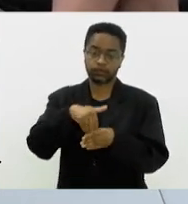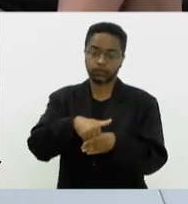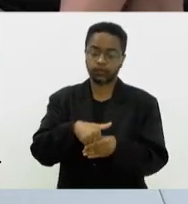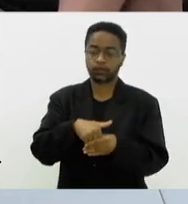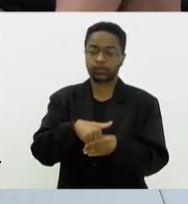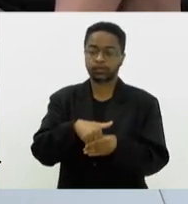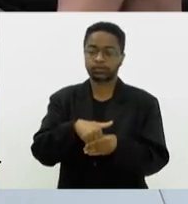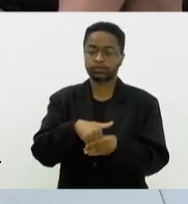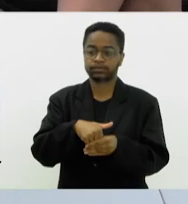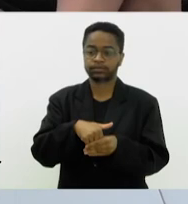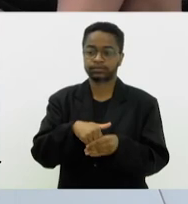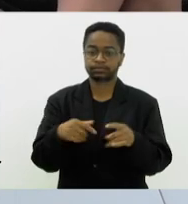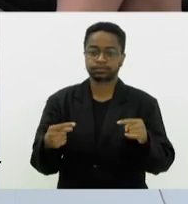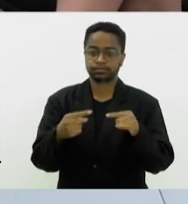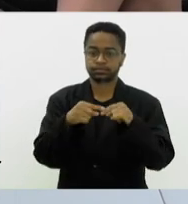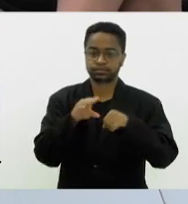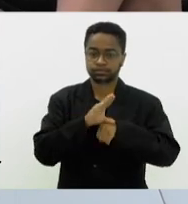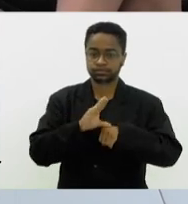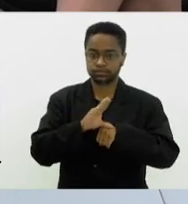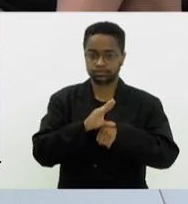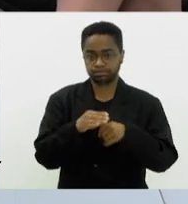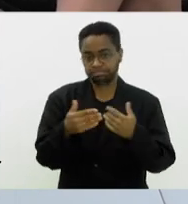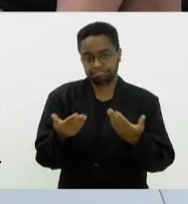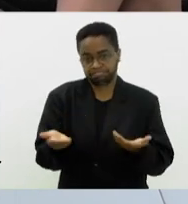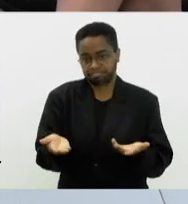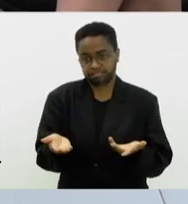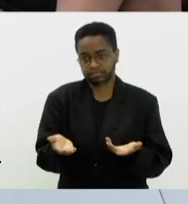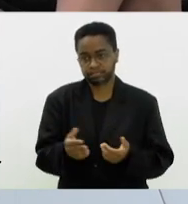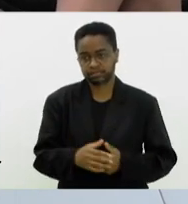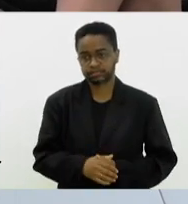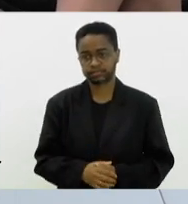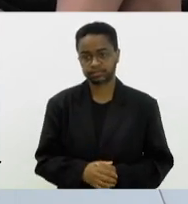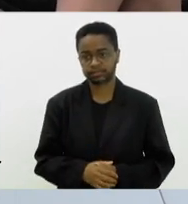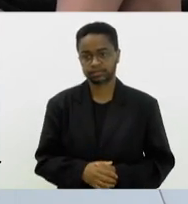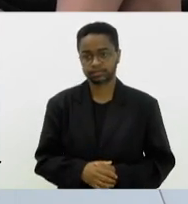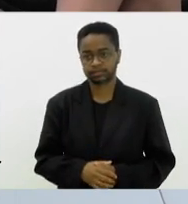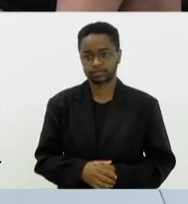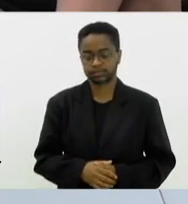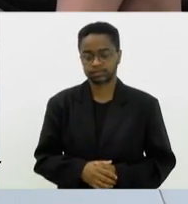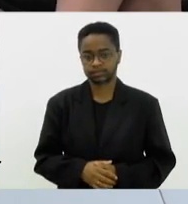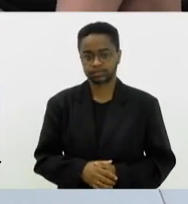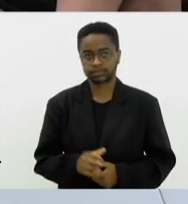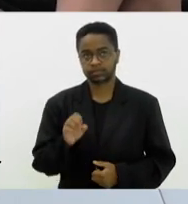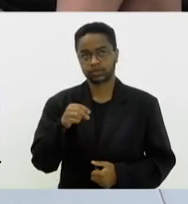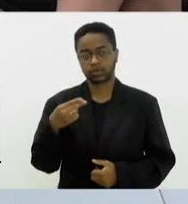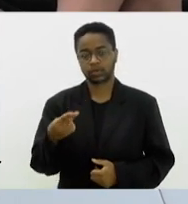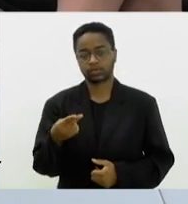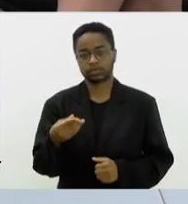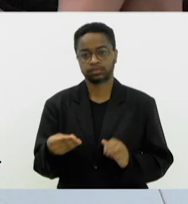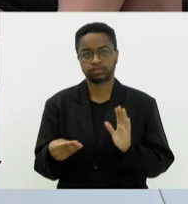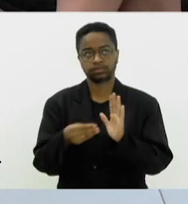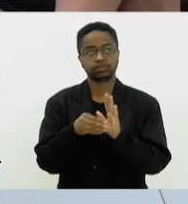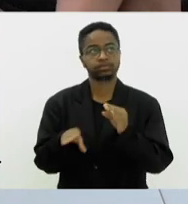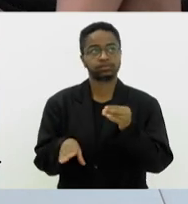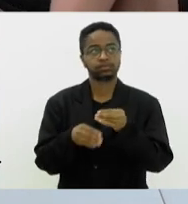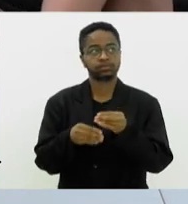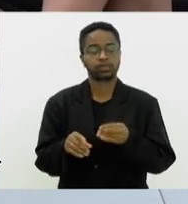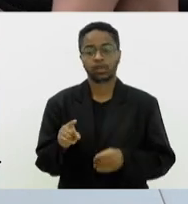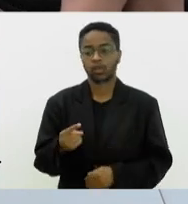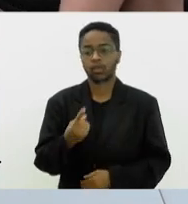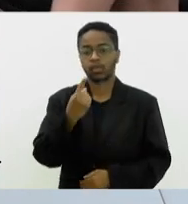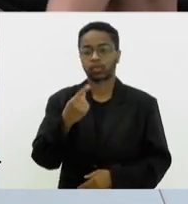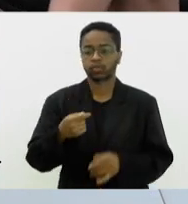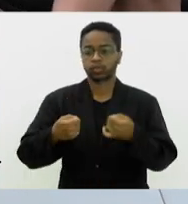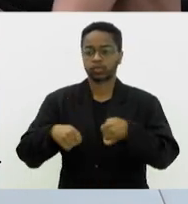Pela constitucionalidade. Pela constitucionalidade, enfim. Uma emenda tirando o deverá. O único deverá